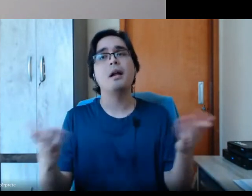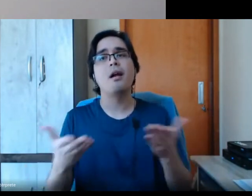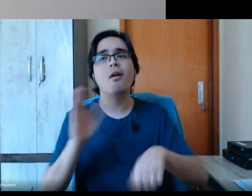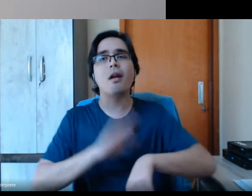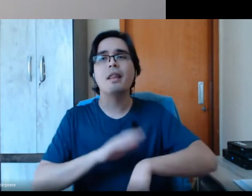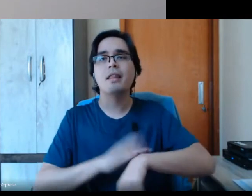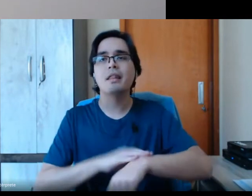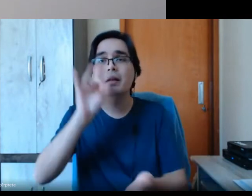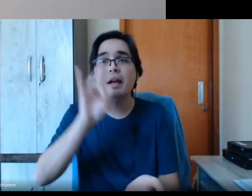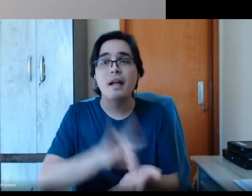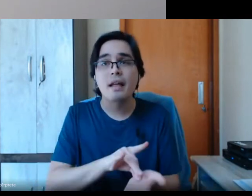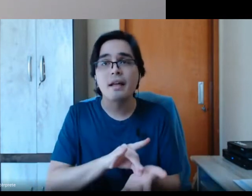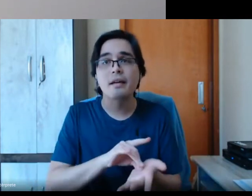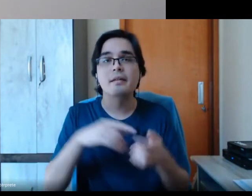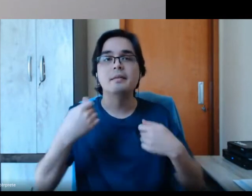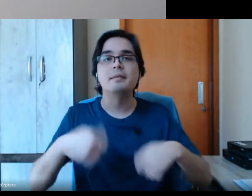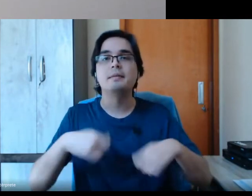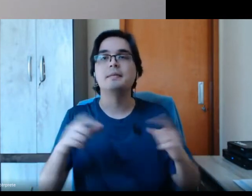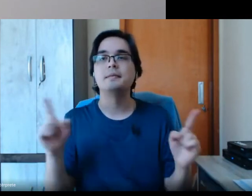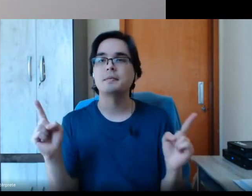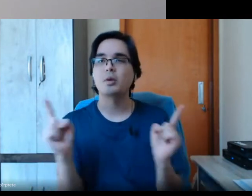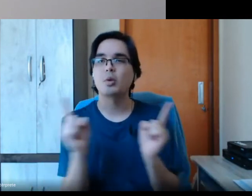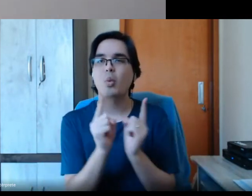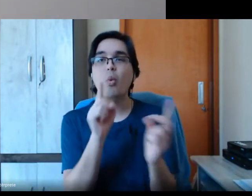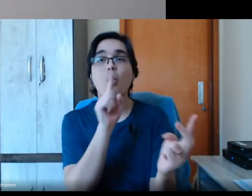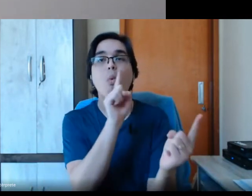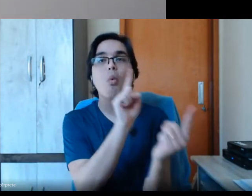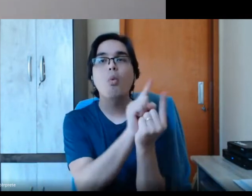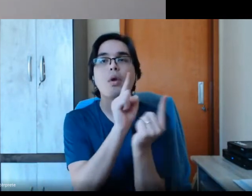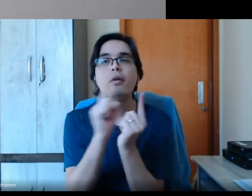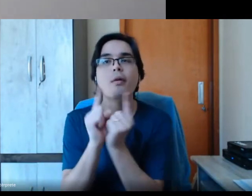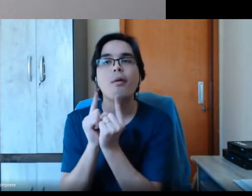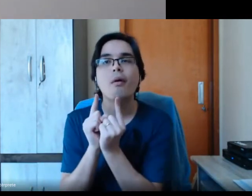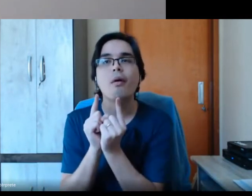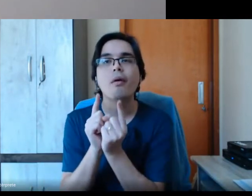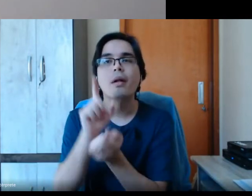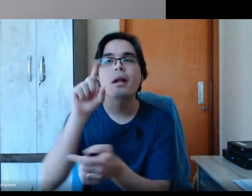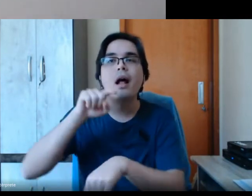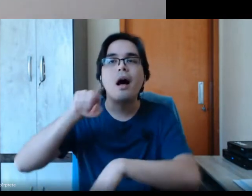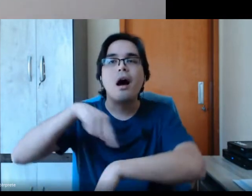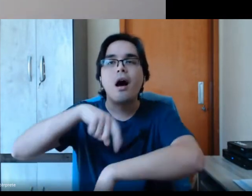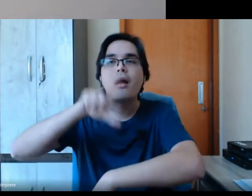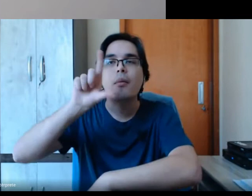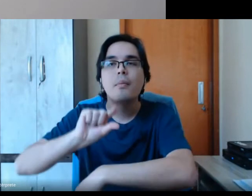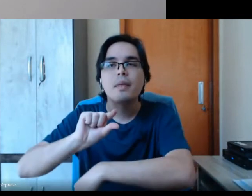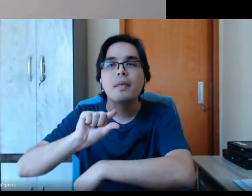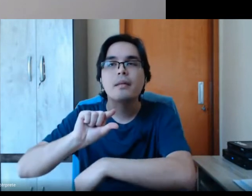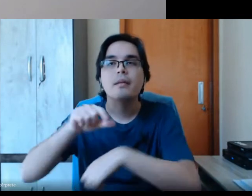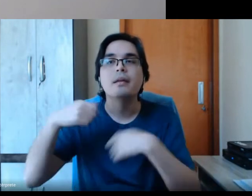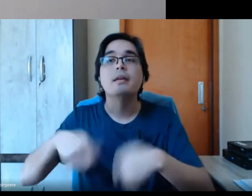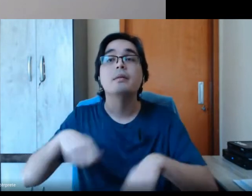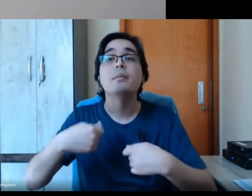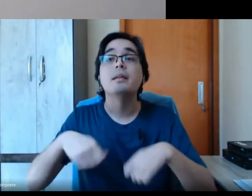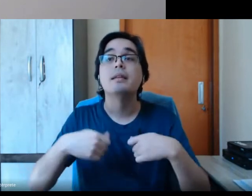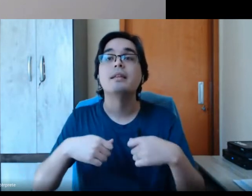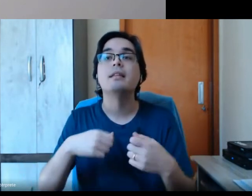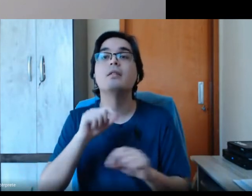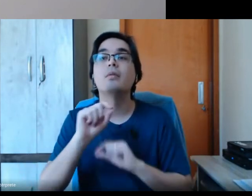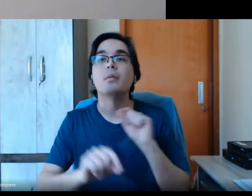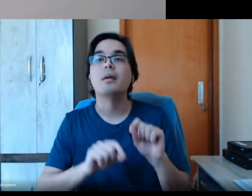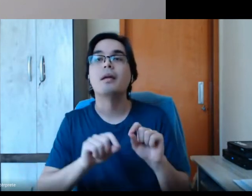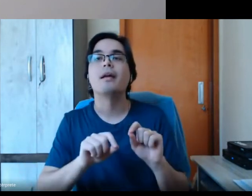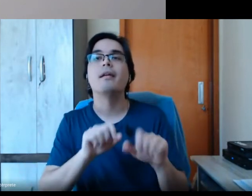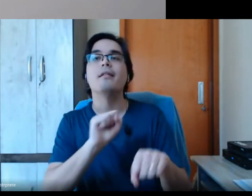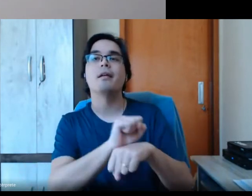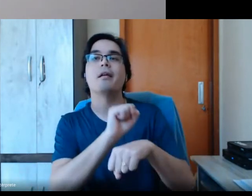nossas crenças, né? Da nossa aula, que a gente se reunia semanalmente com os estudantes por um período de 4 horas, e